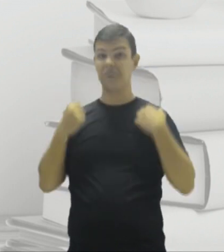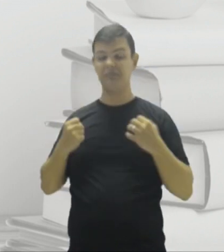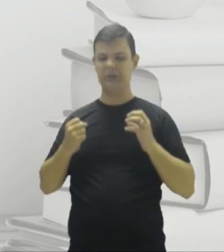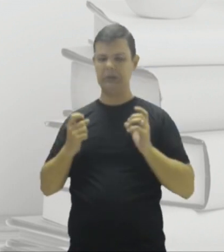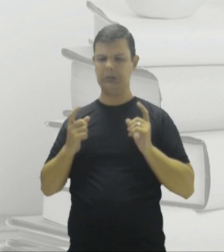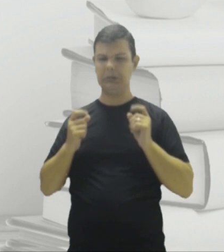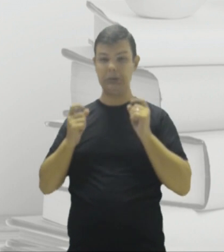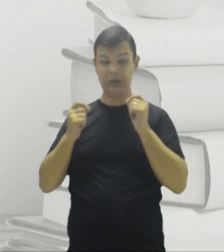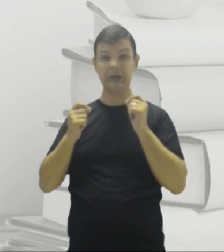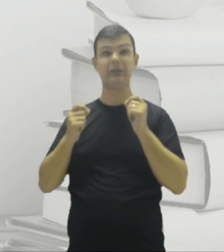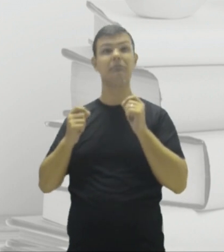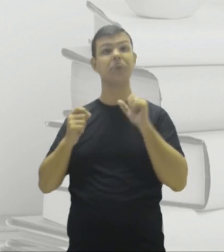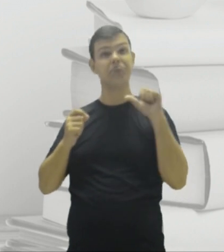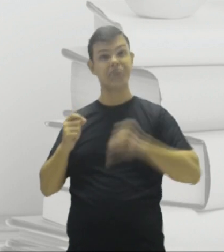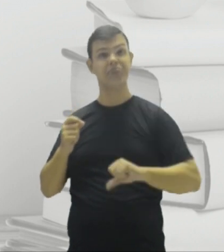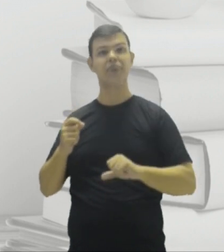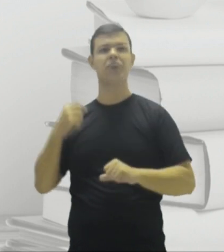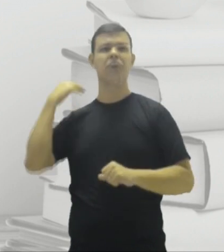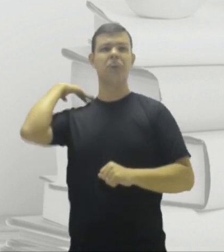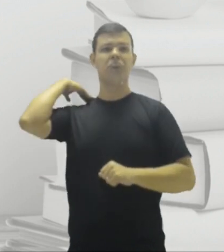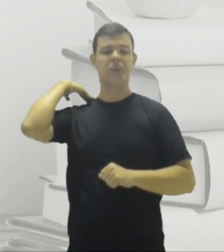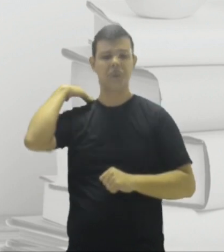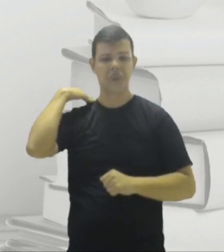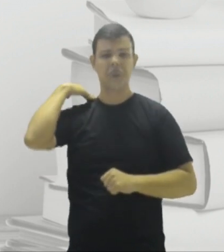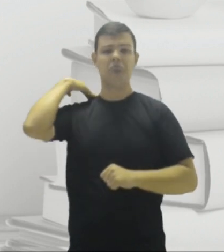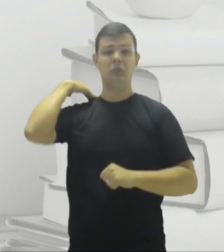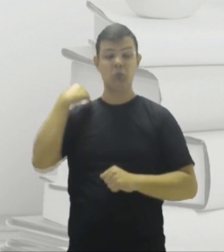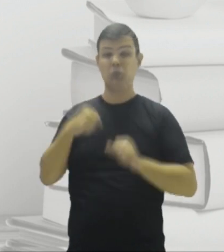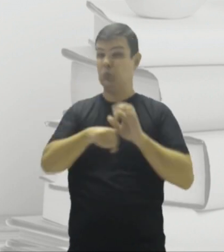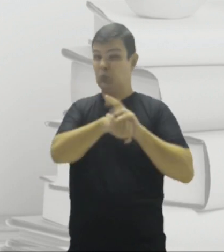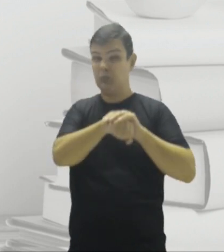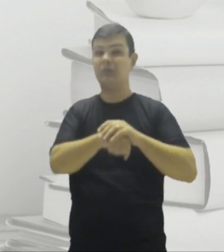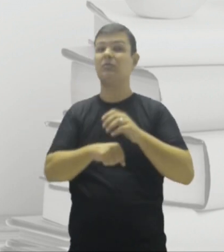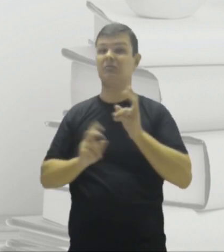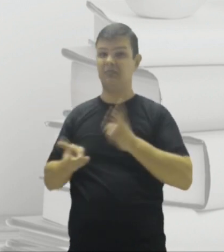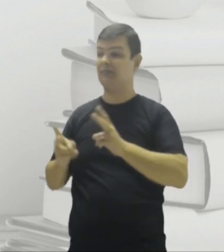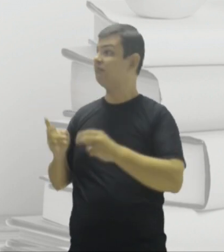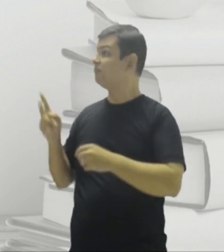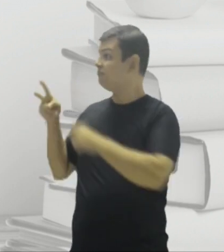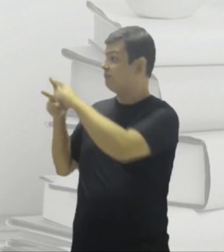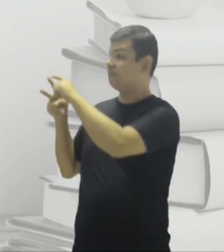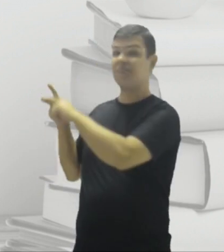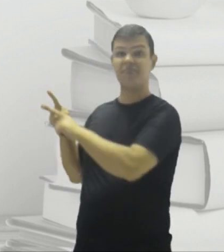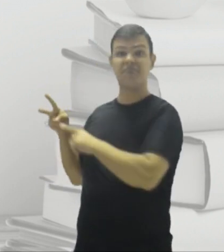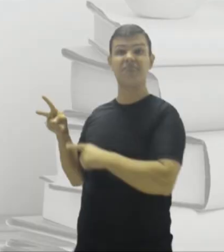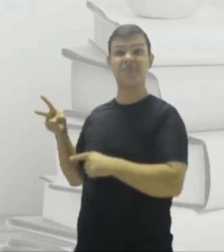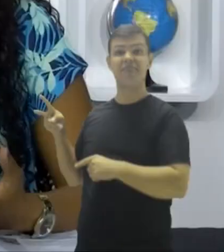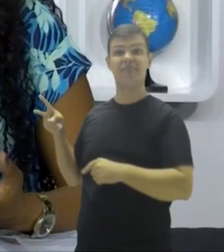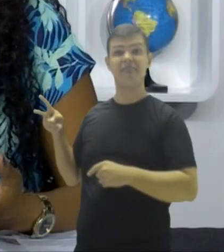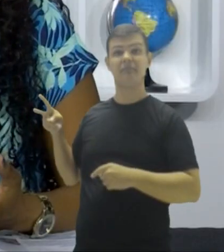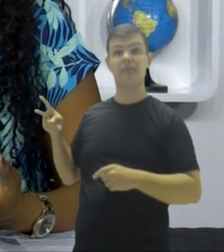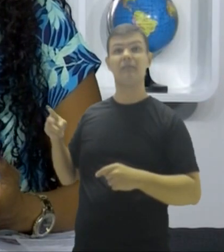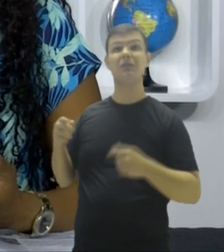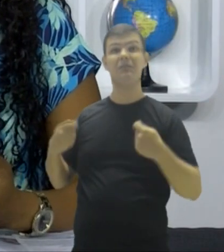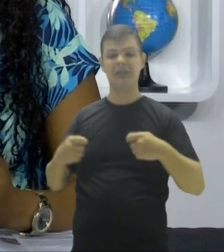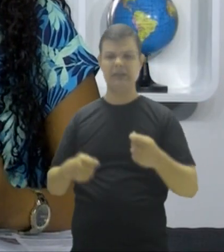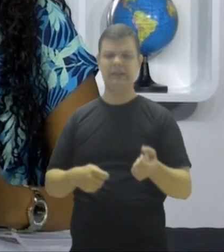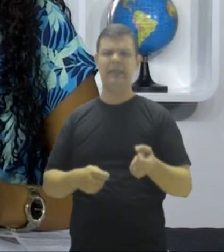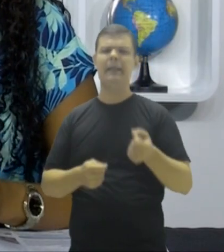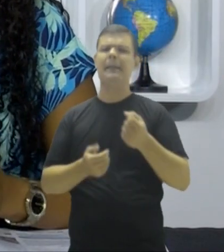e pode ocasionar, asma e bronquite, doenças crônicas. A pessoa tem que fazer uso